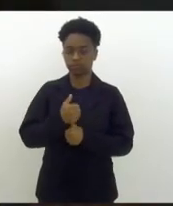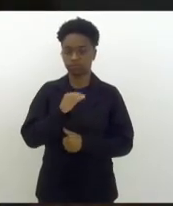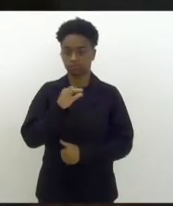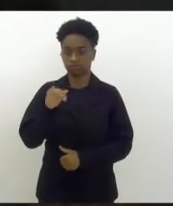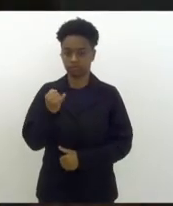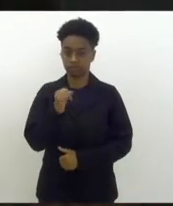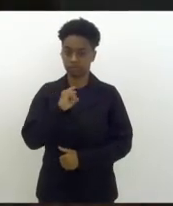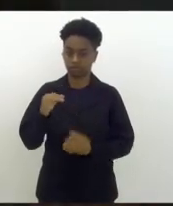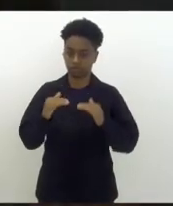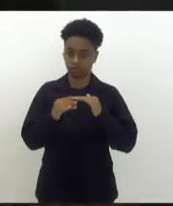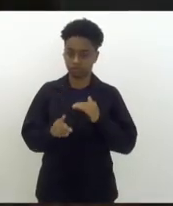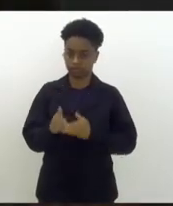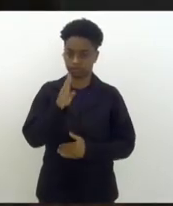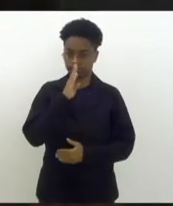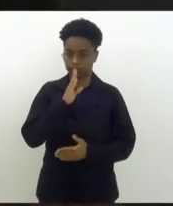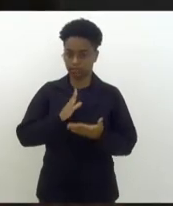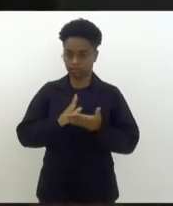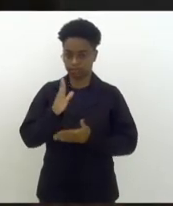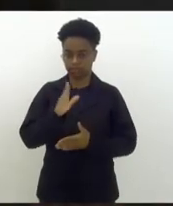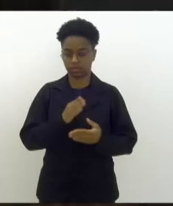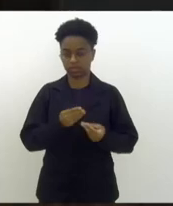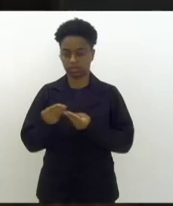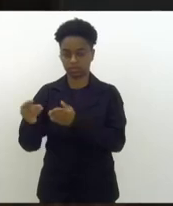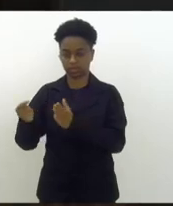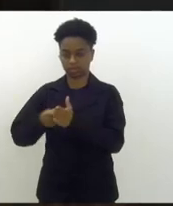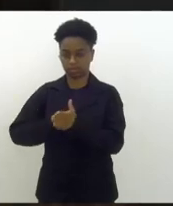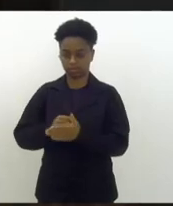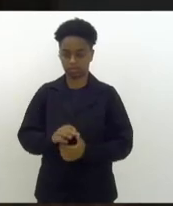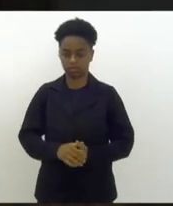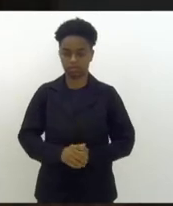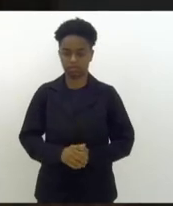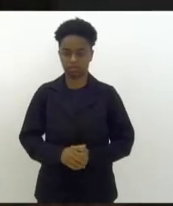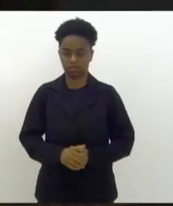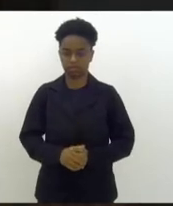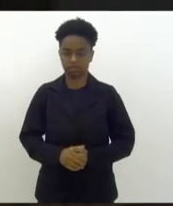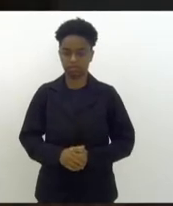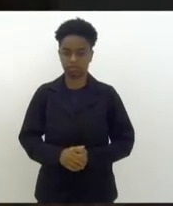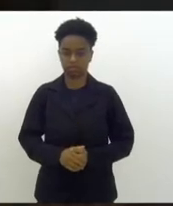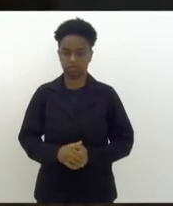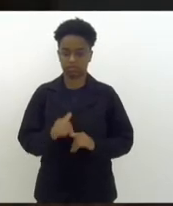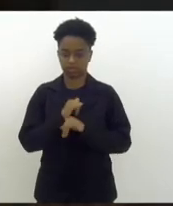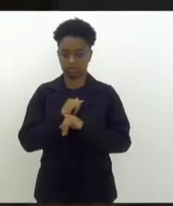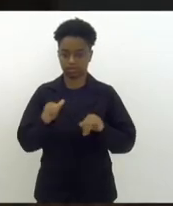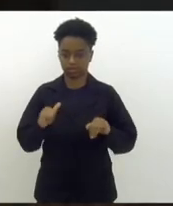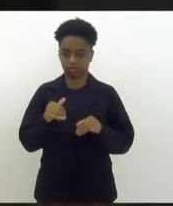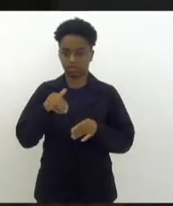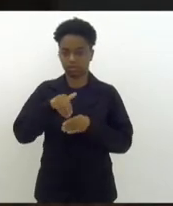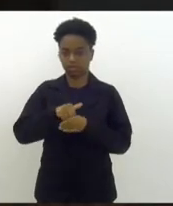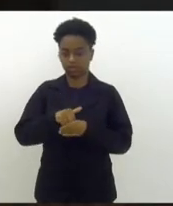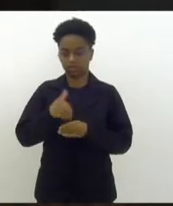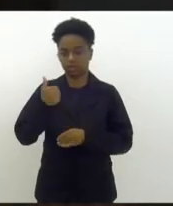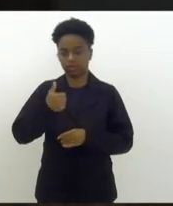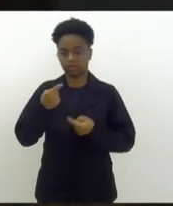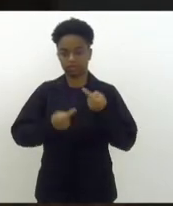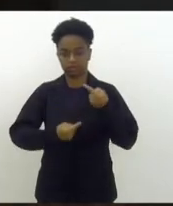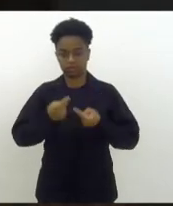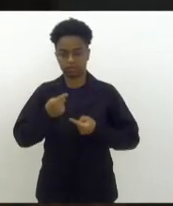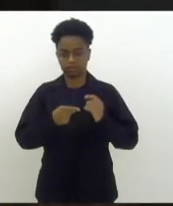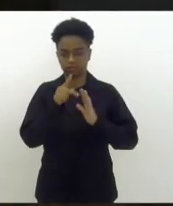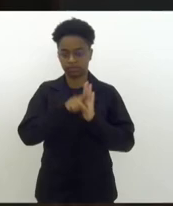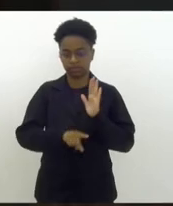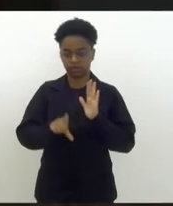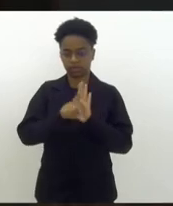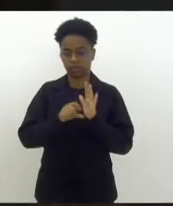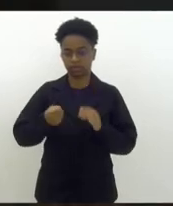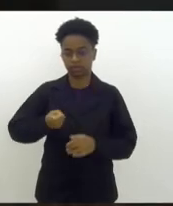que a permanece Como estão aprovado vai autógrafo anuncio em votação em primeira discussão projeto